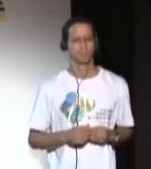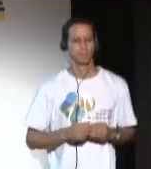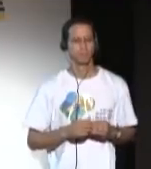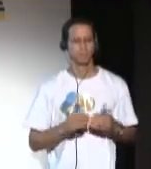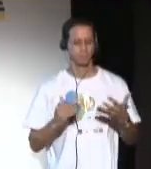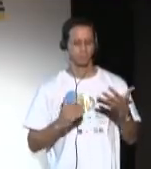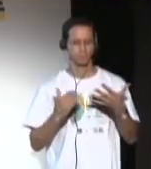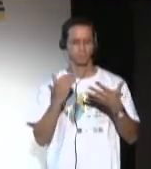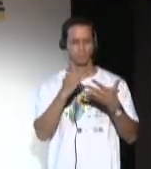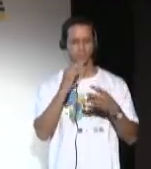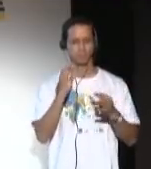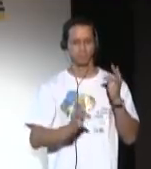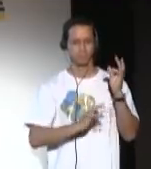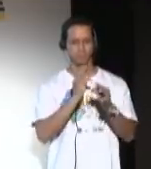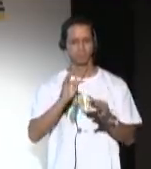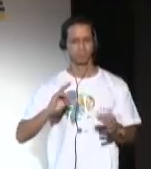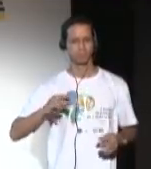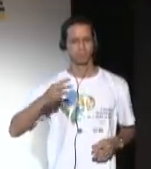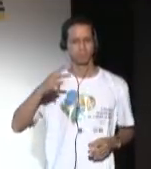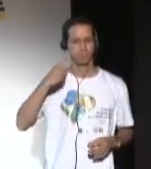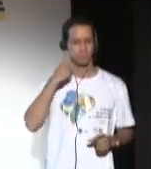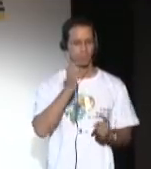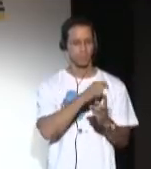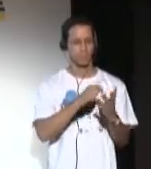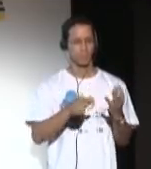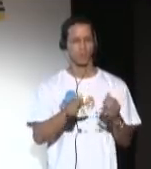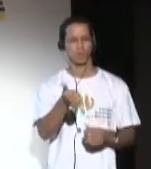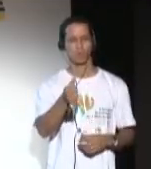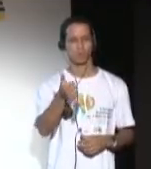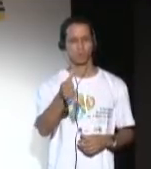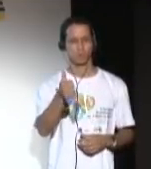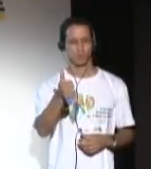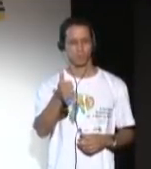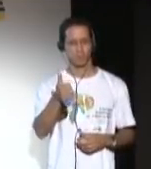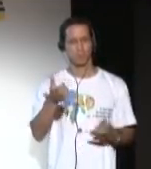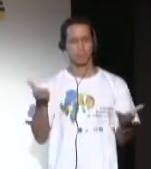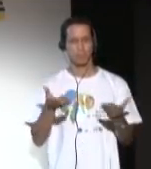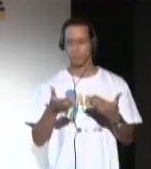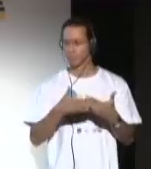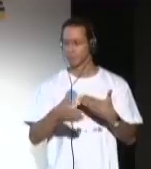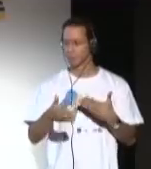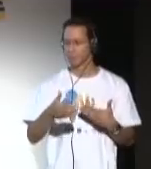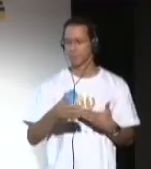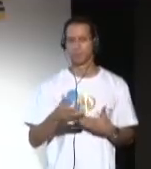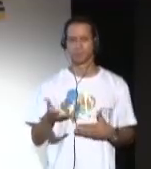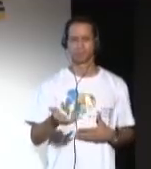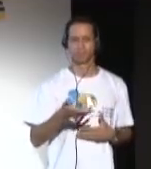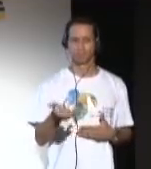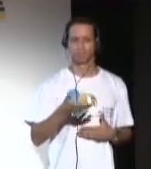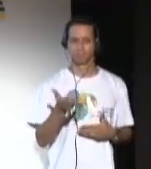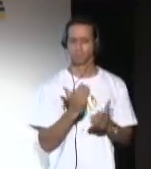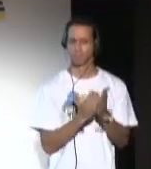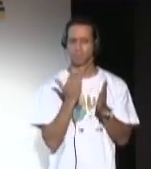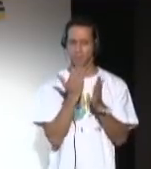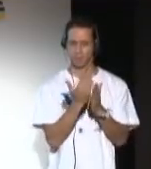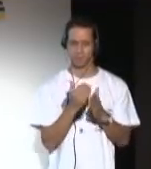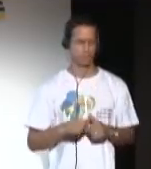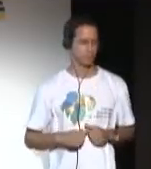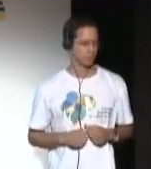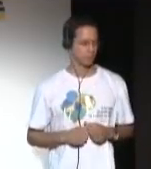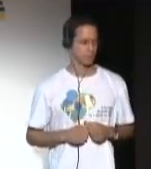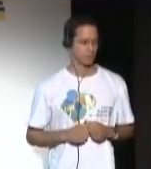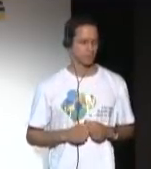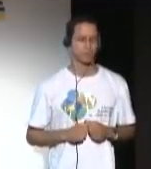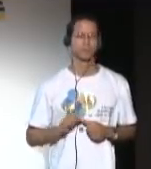de tecnologia dobra a cada 11 meses. E acho que agora esse nível está até mais acelerado. E quais são